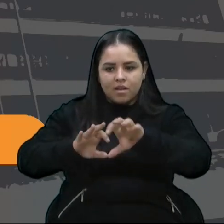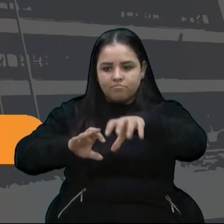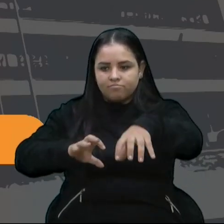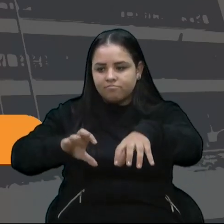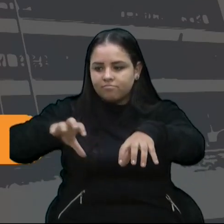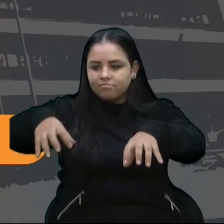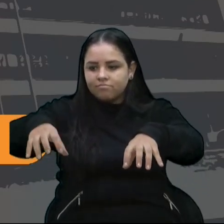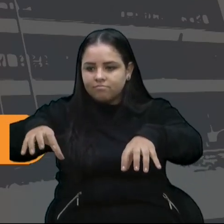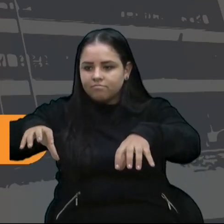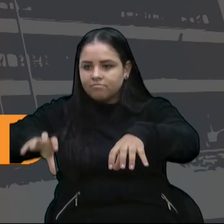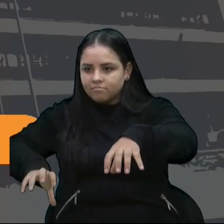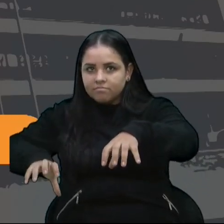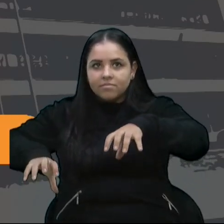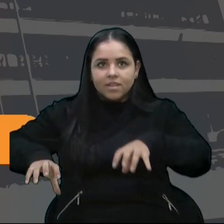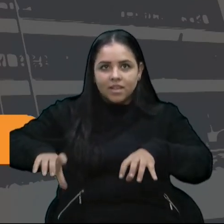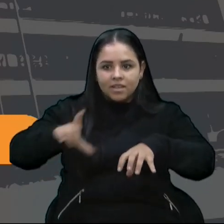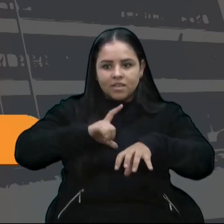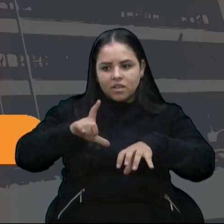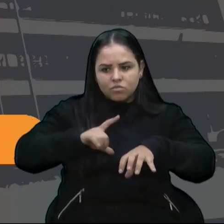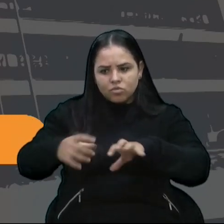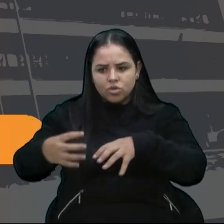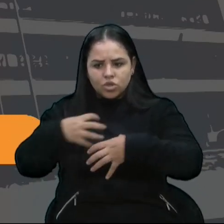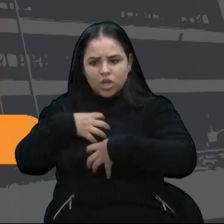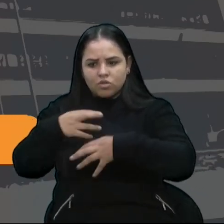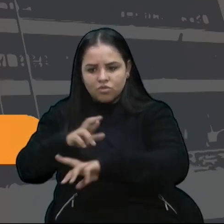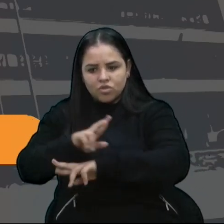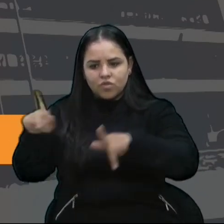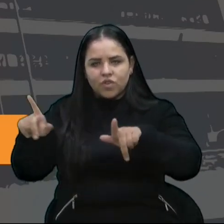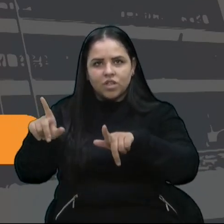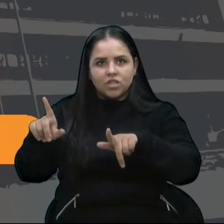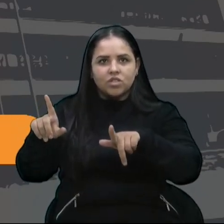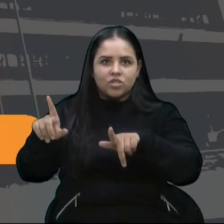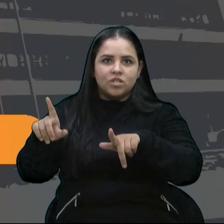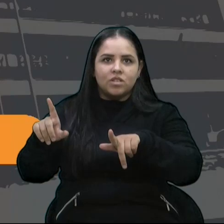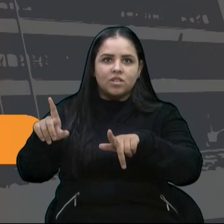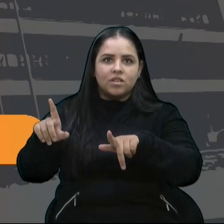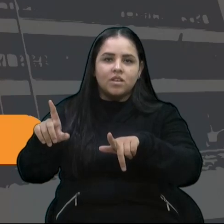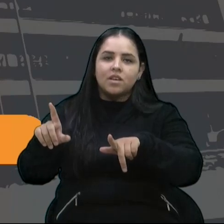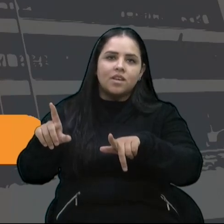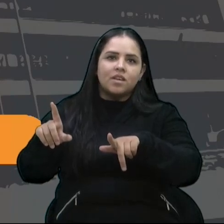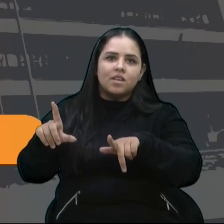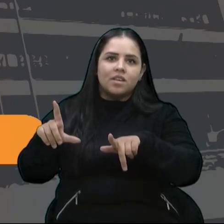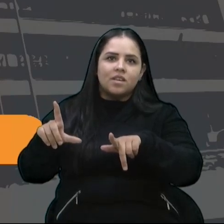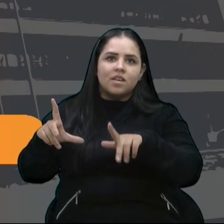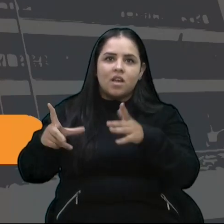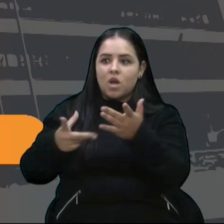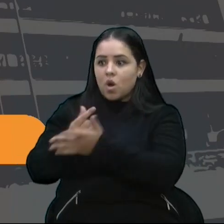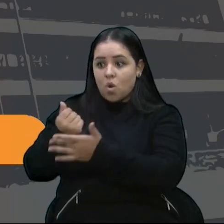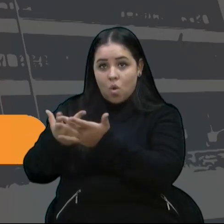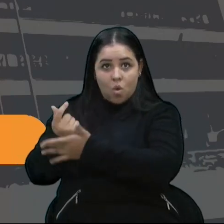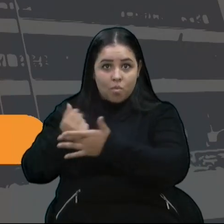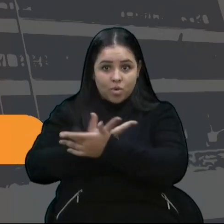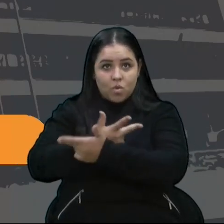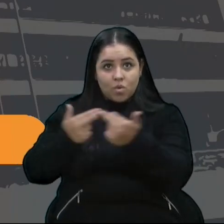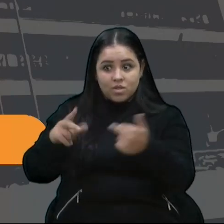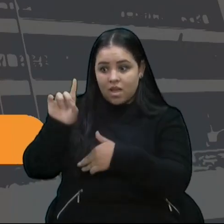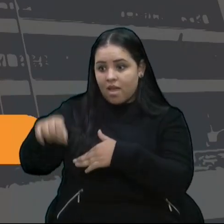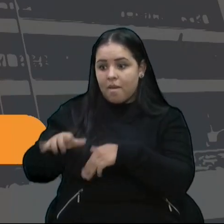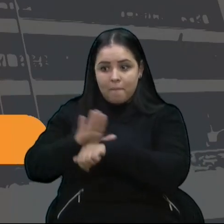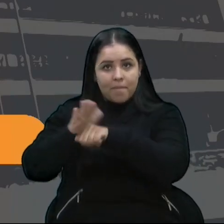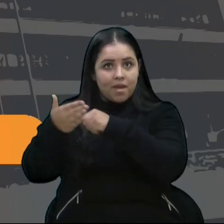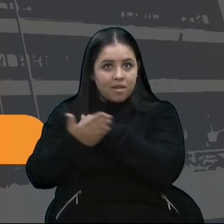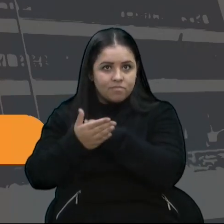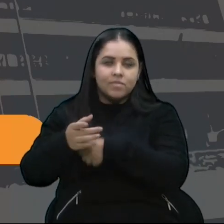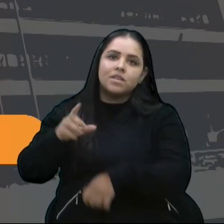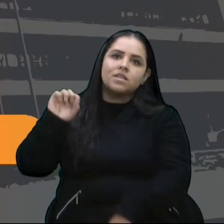e cada bairro tem um estilo, tem um jeito, né? E o consumo, ele se dá por bairros, né? Claro,